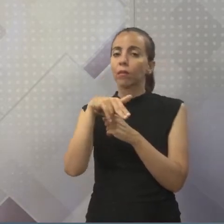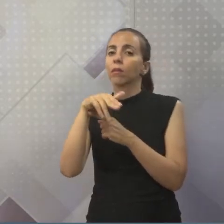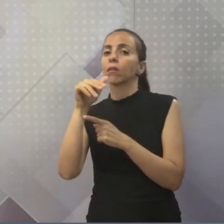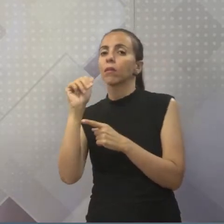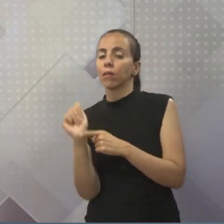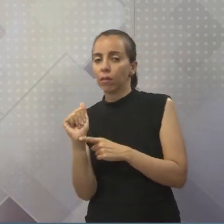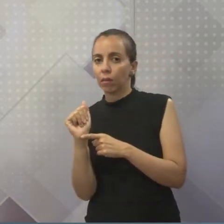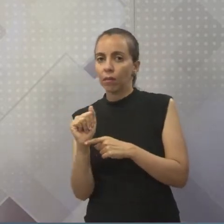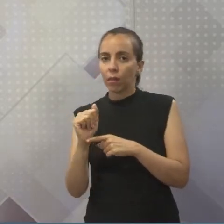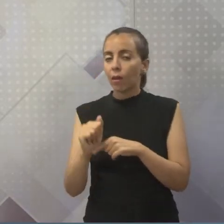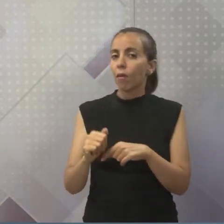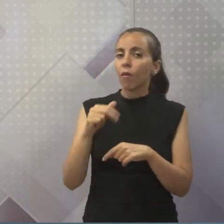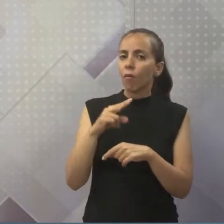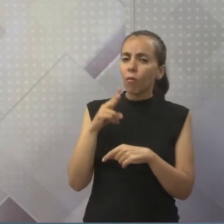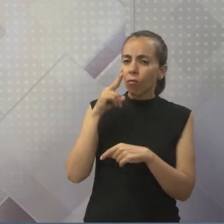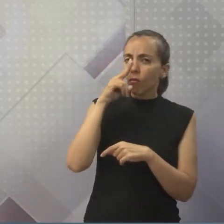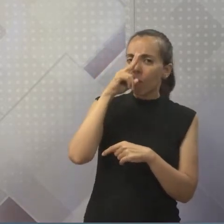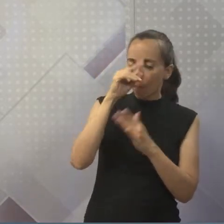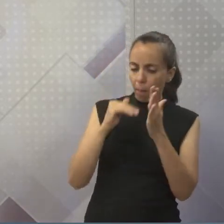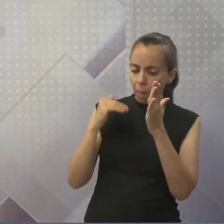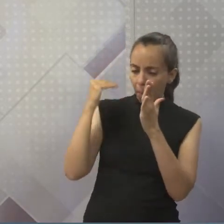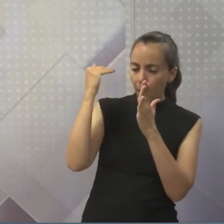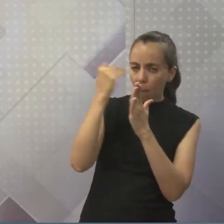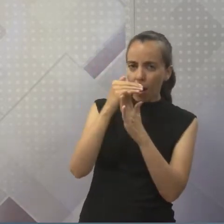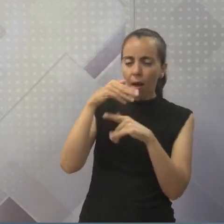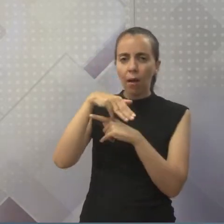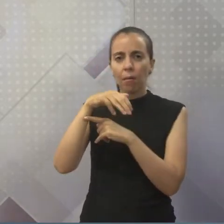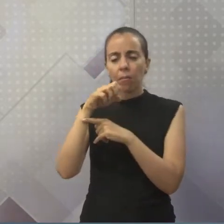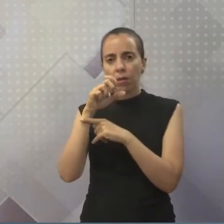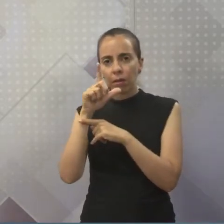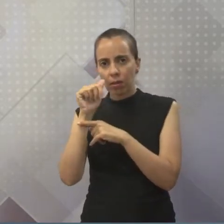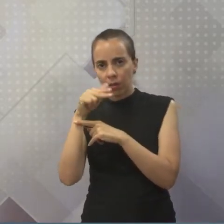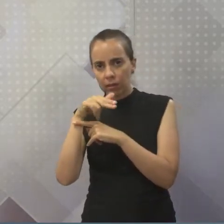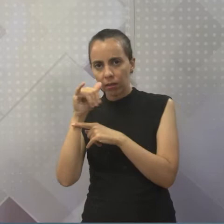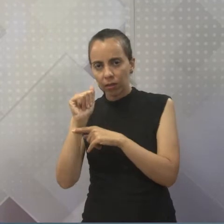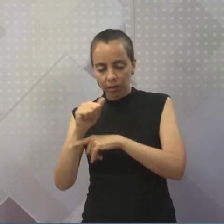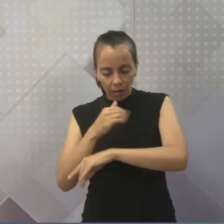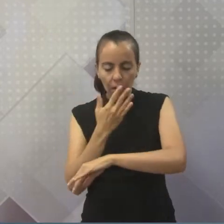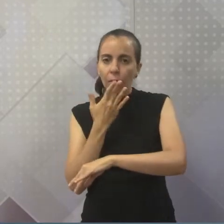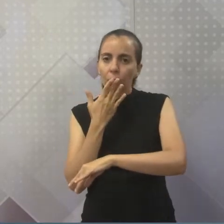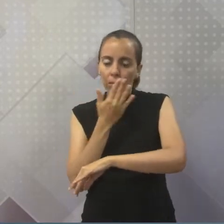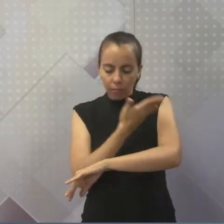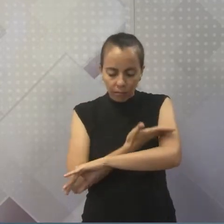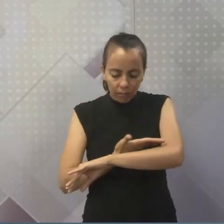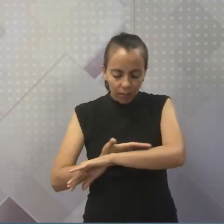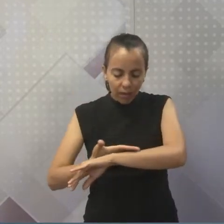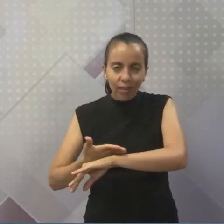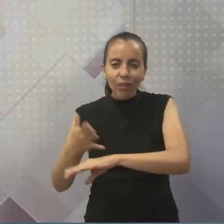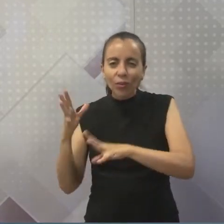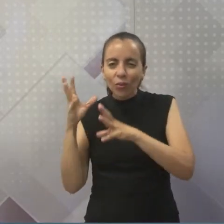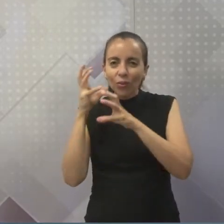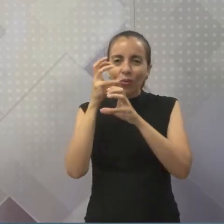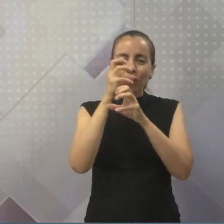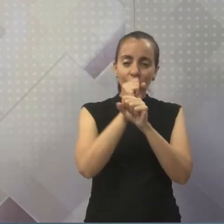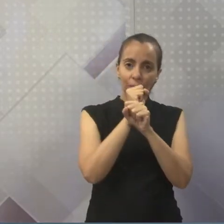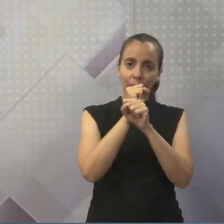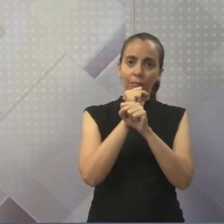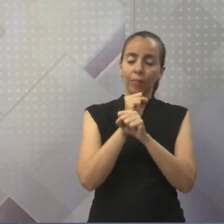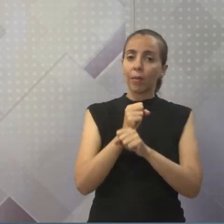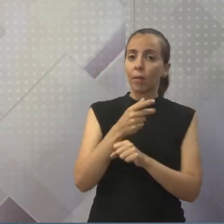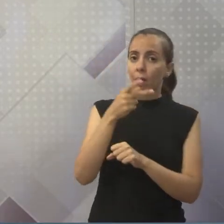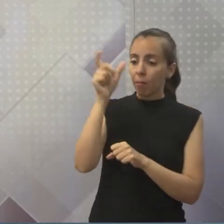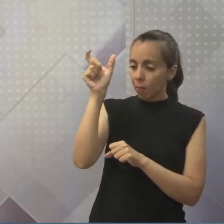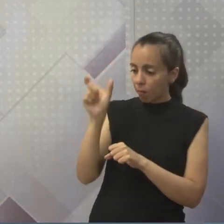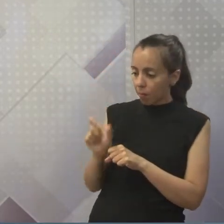quanto mais melanina a pessoa produzir, mais escura é a pele dela. Os albinos,